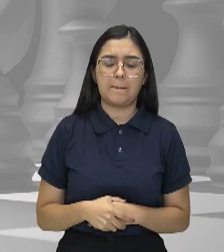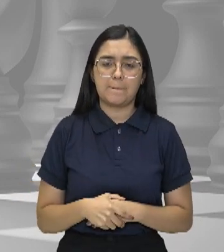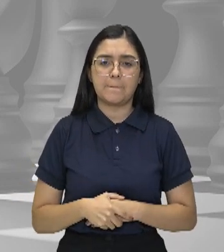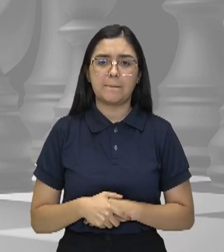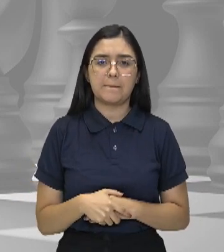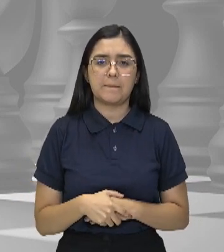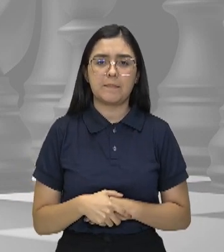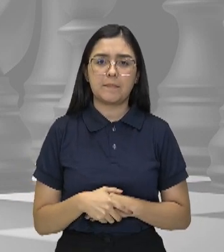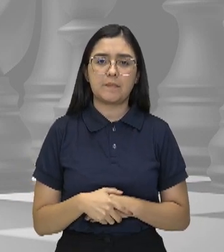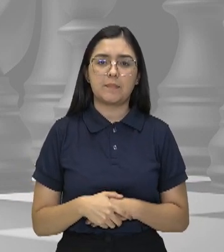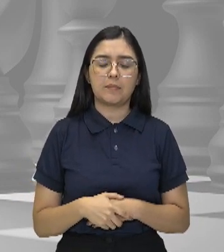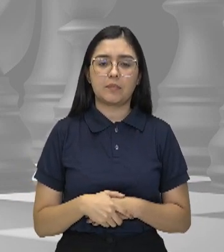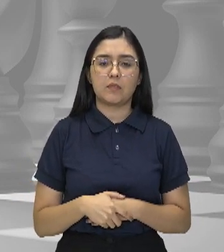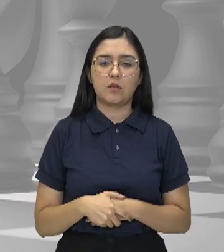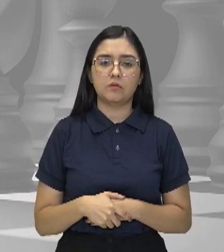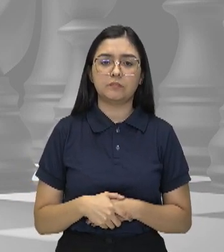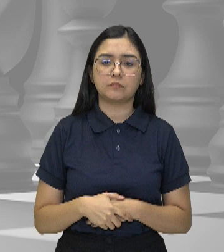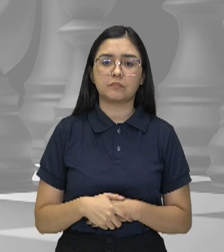que